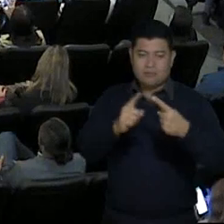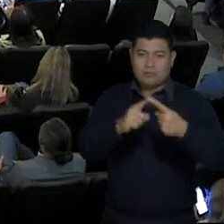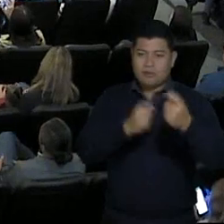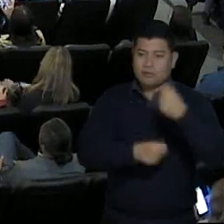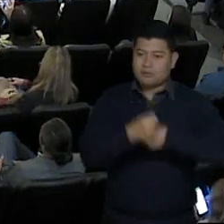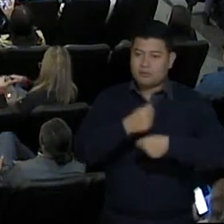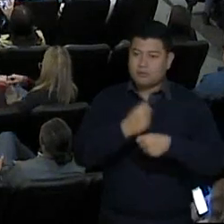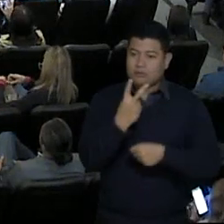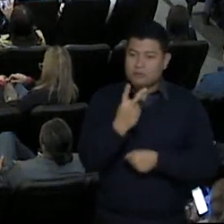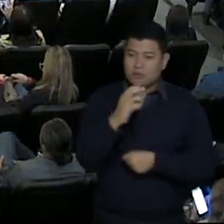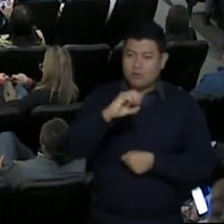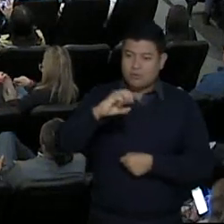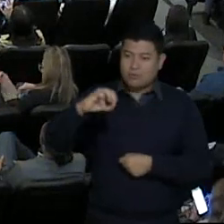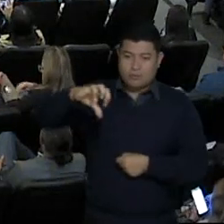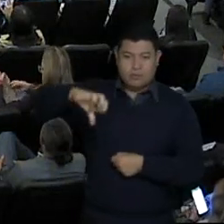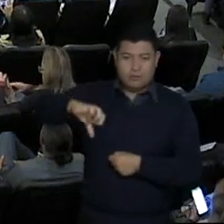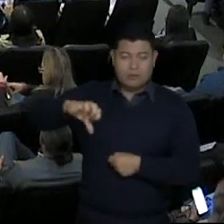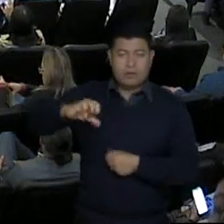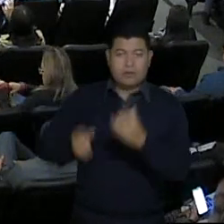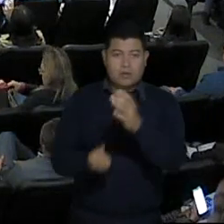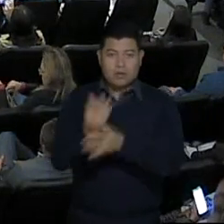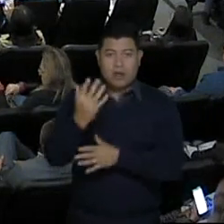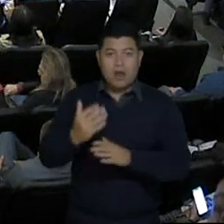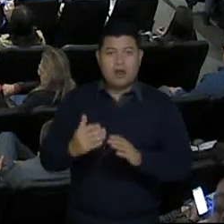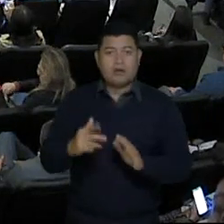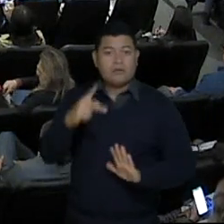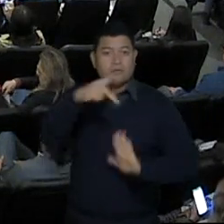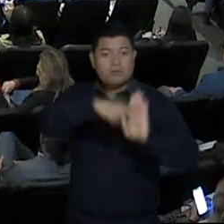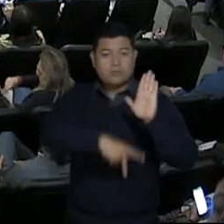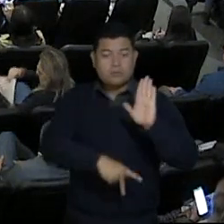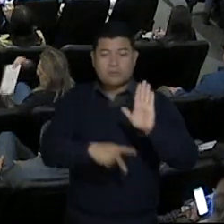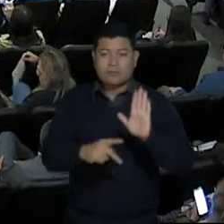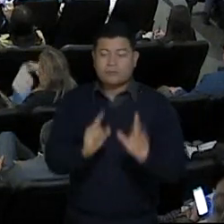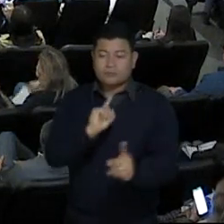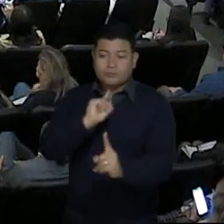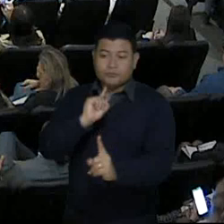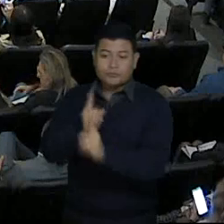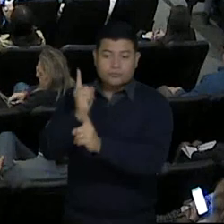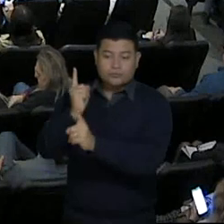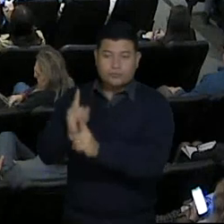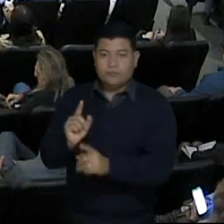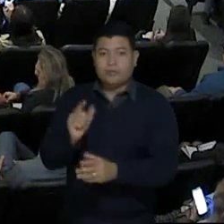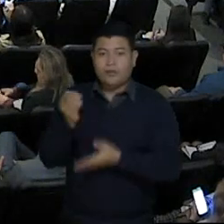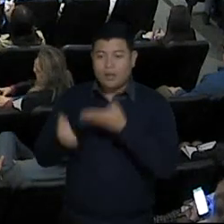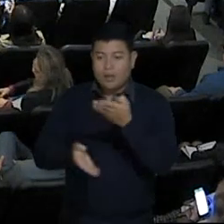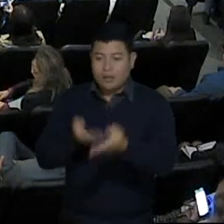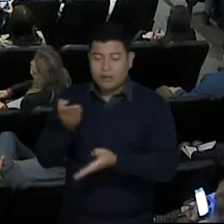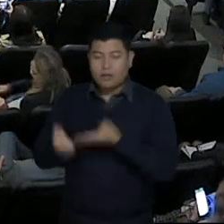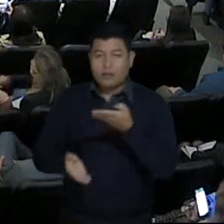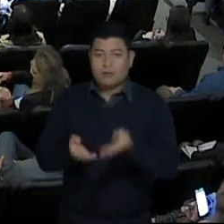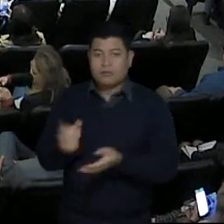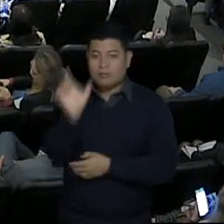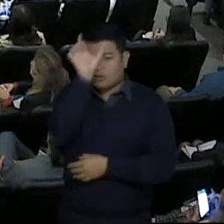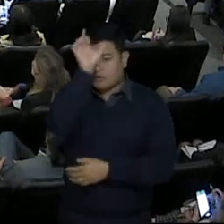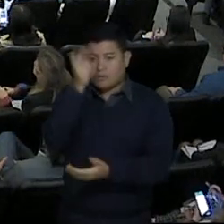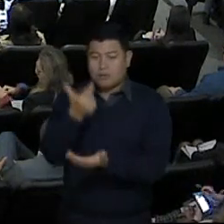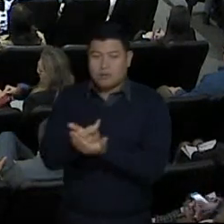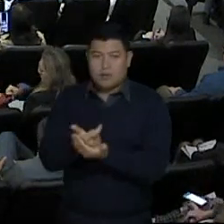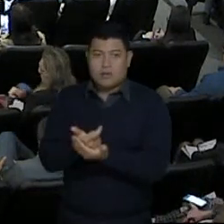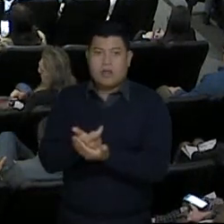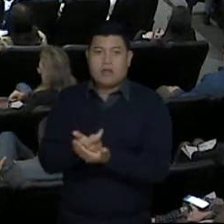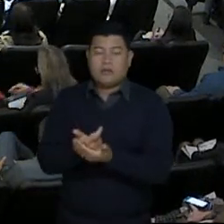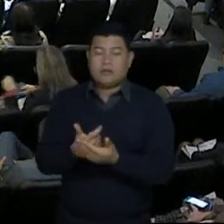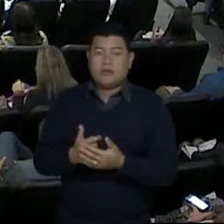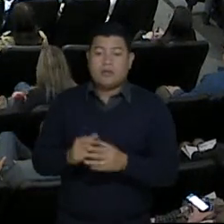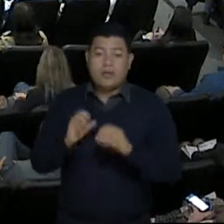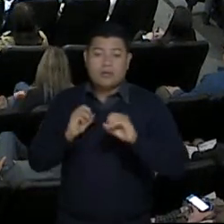2009 que criava um programa de identificação e tratamento da dislexia na rede oficial da educação pública